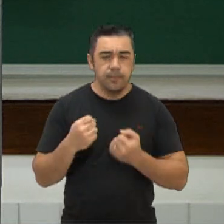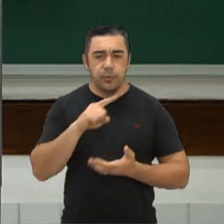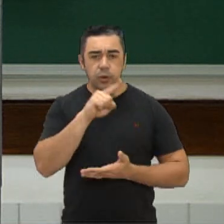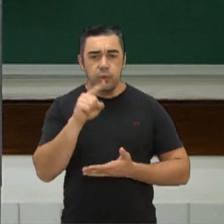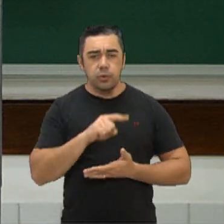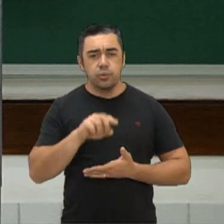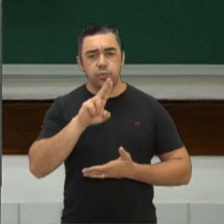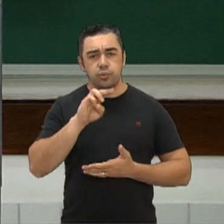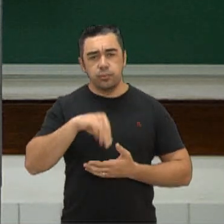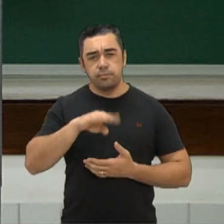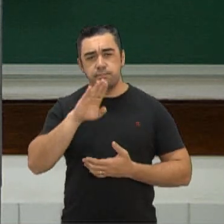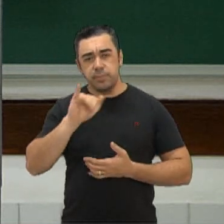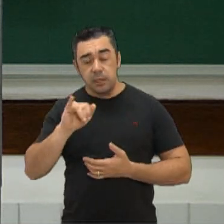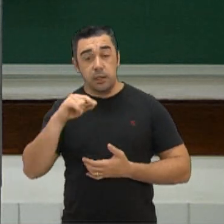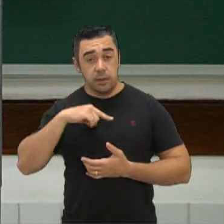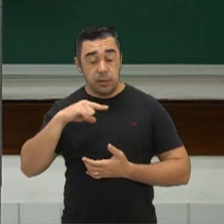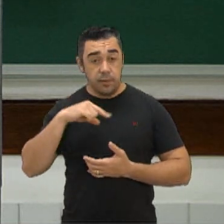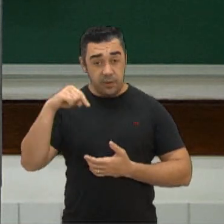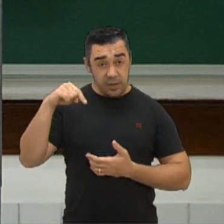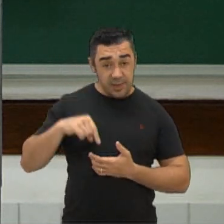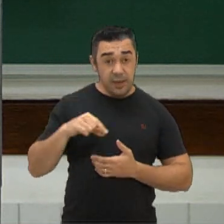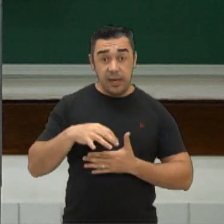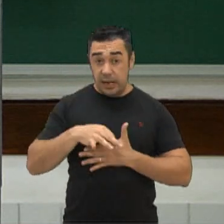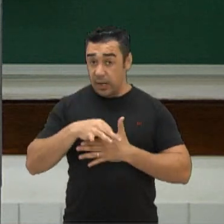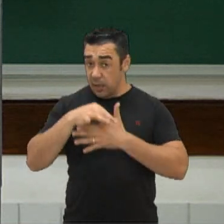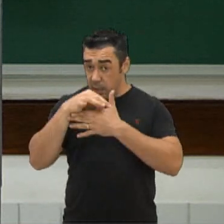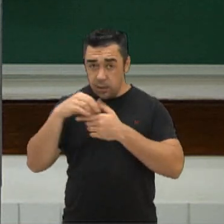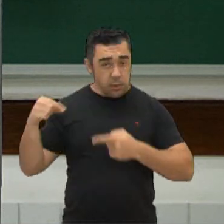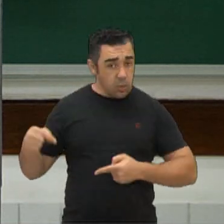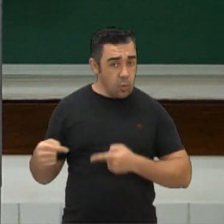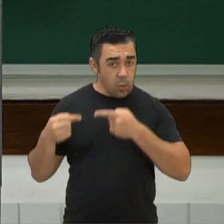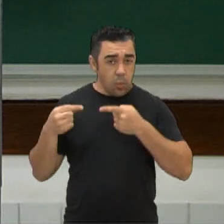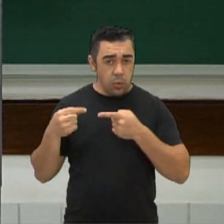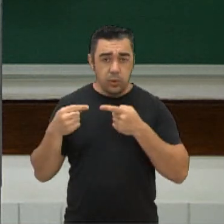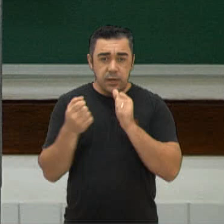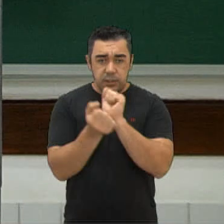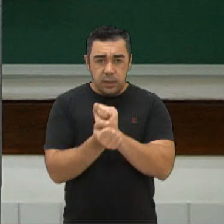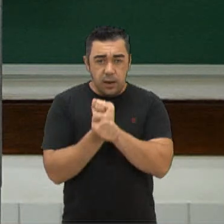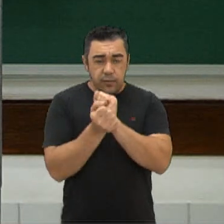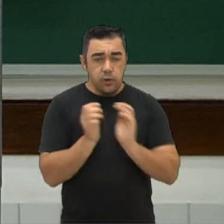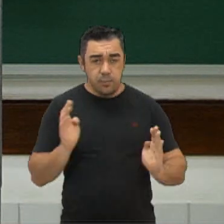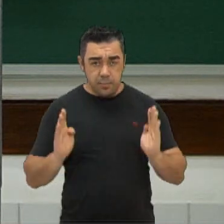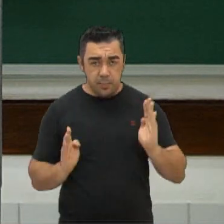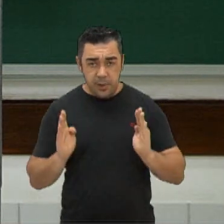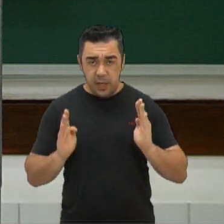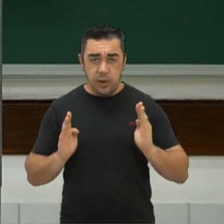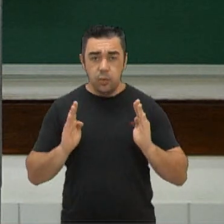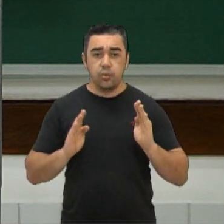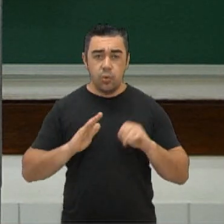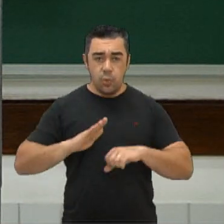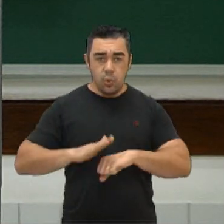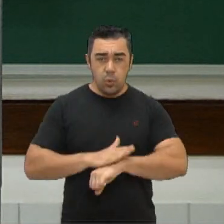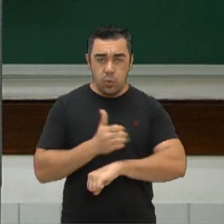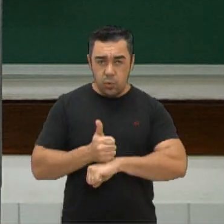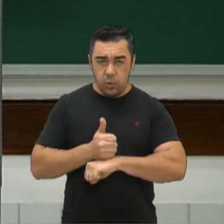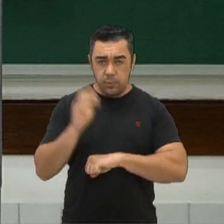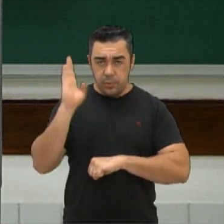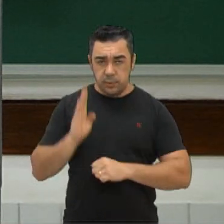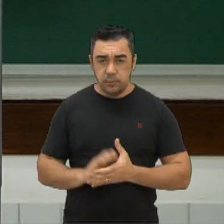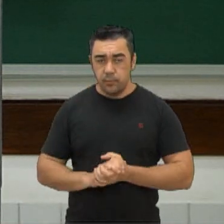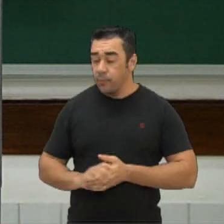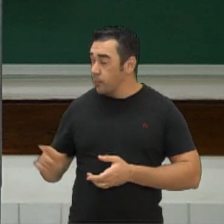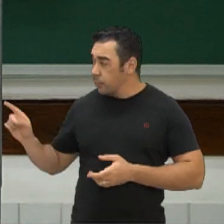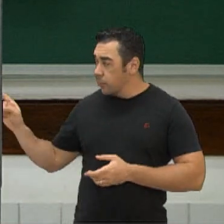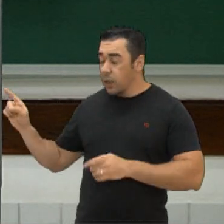um grande líder aqui no Brasil contra a escravidão durante o período colonial brasileiro. Desse lado aqui direito da